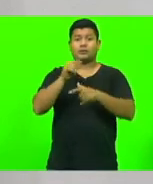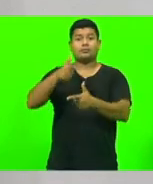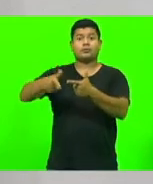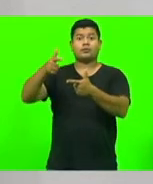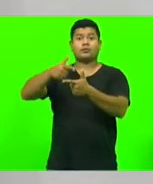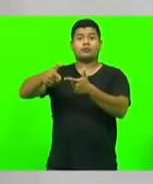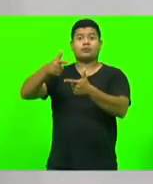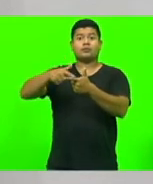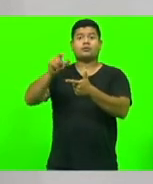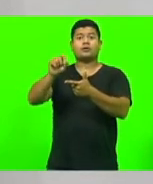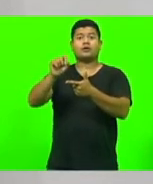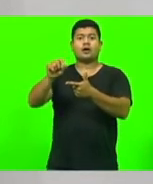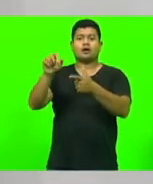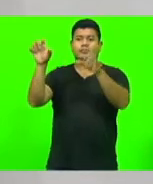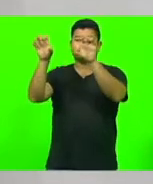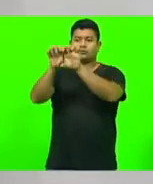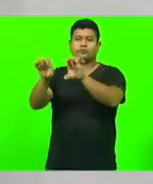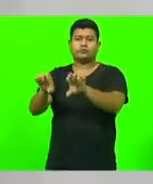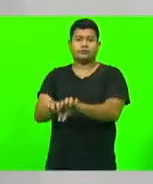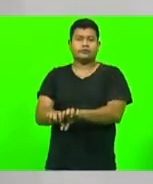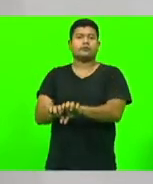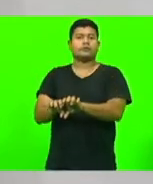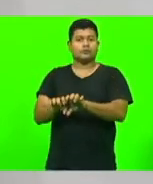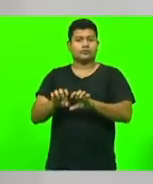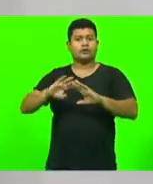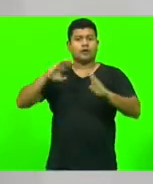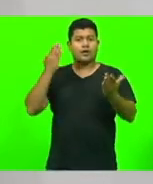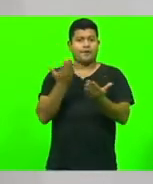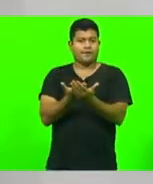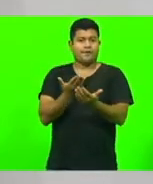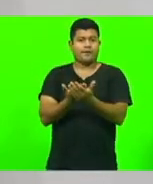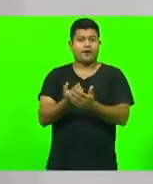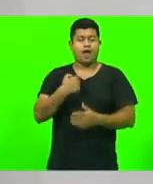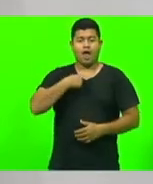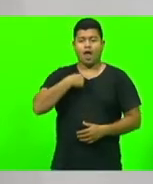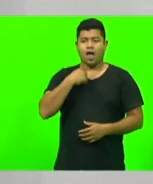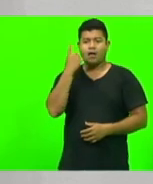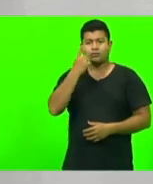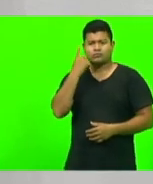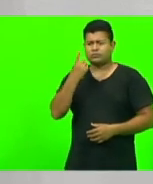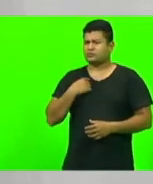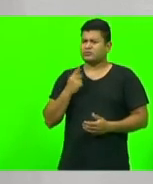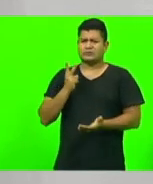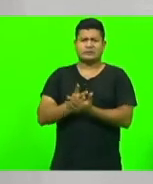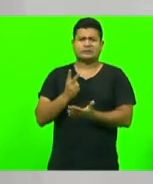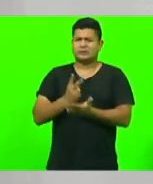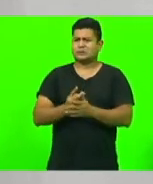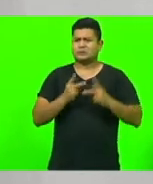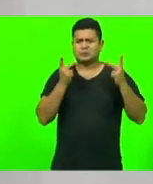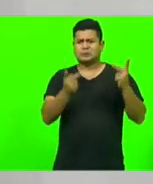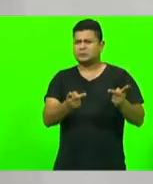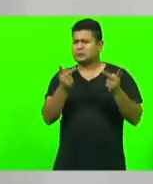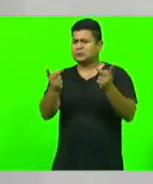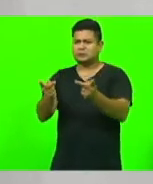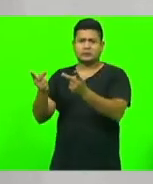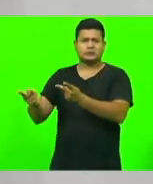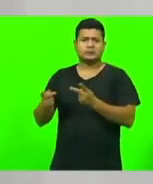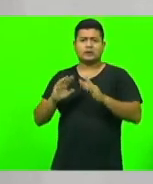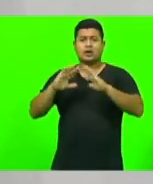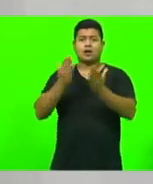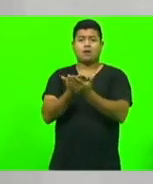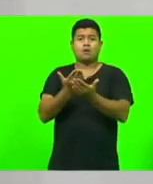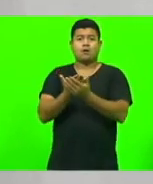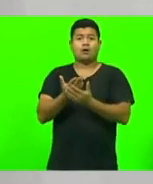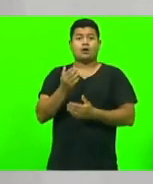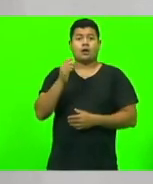das estruturas escolares. Eu sou uma deputada que visita muitas escolas. O ano passado, em 2 meses,